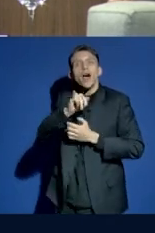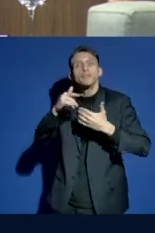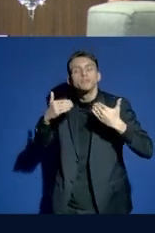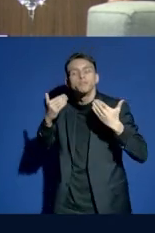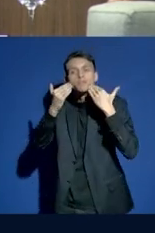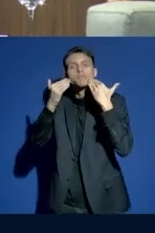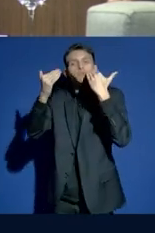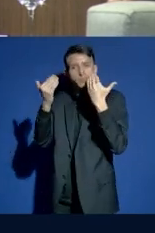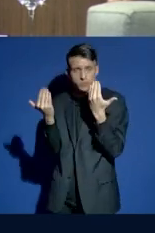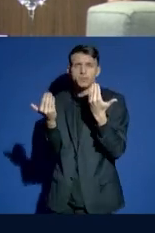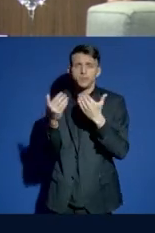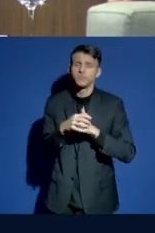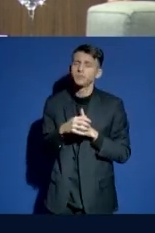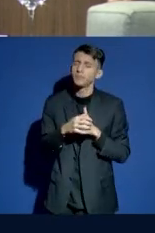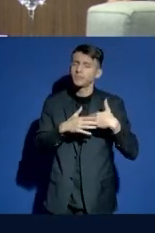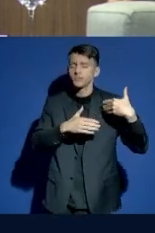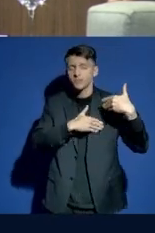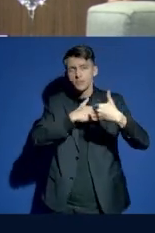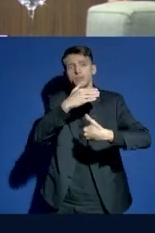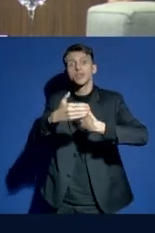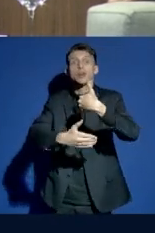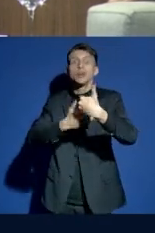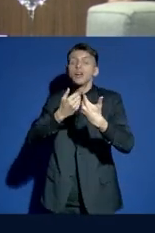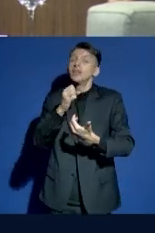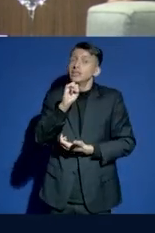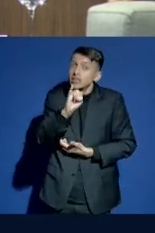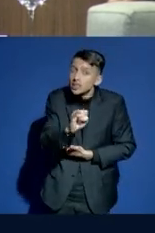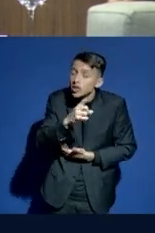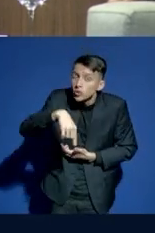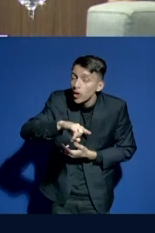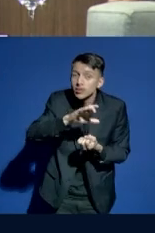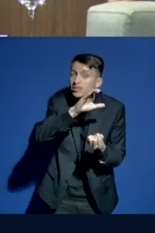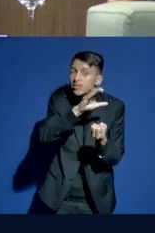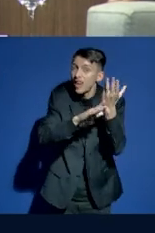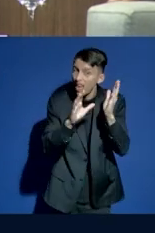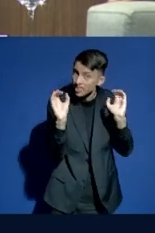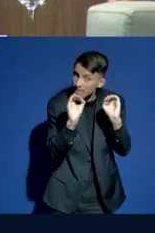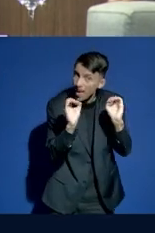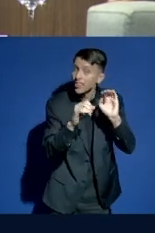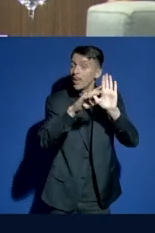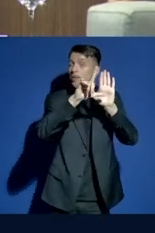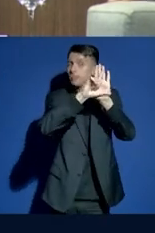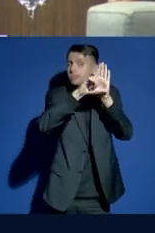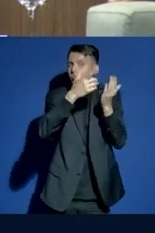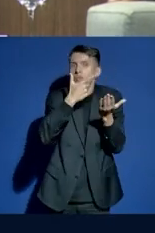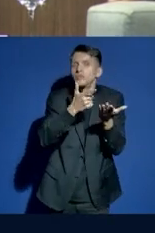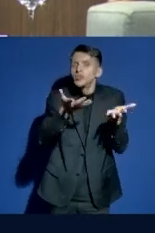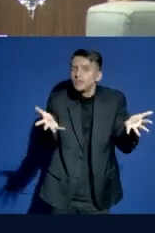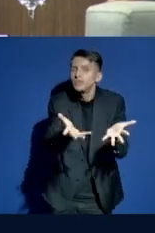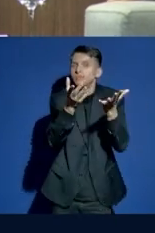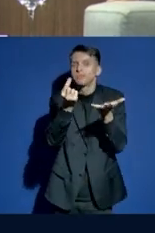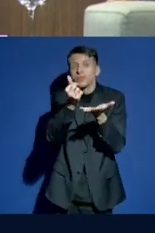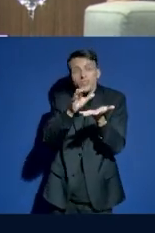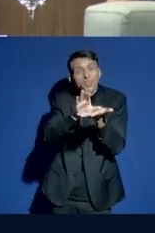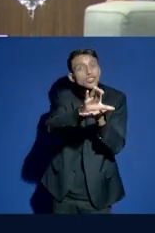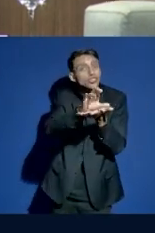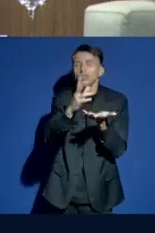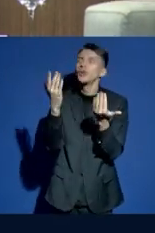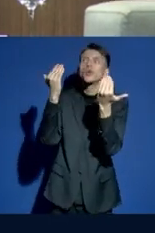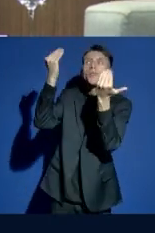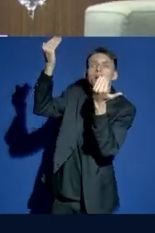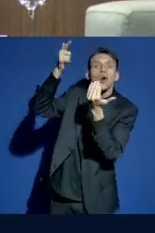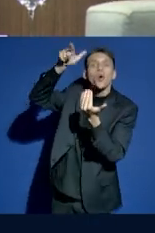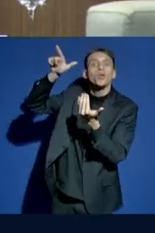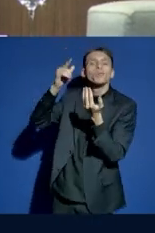prazo é insano não ter uma política Clara previsível de